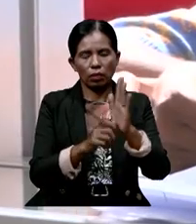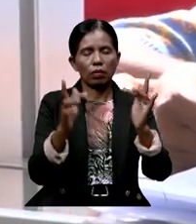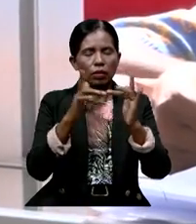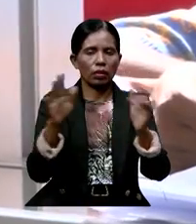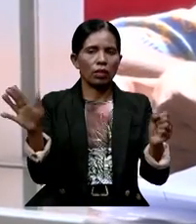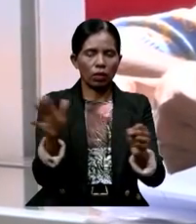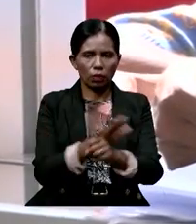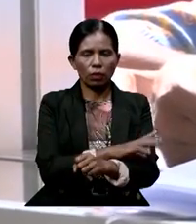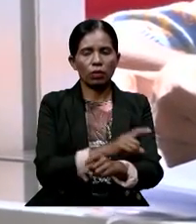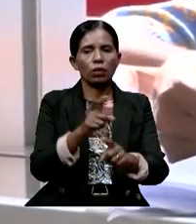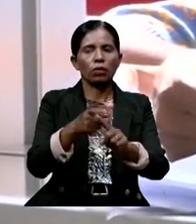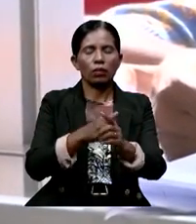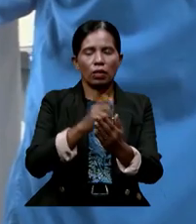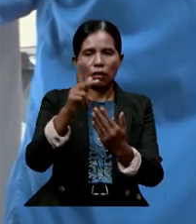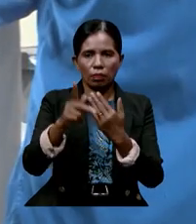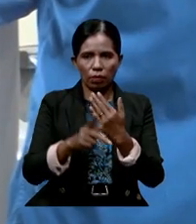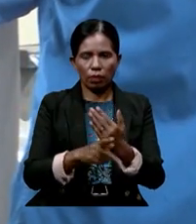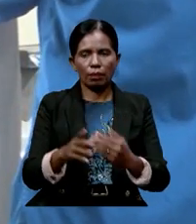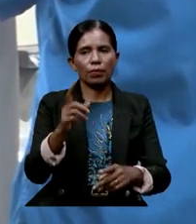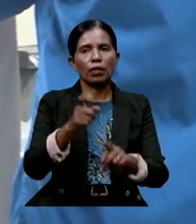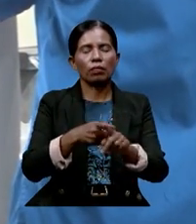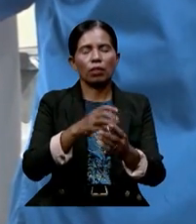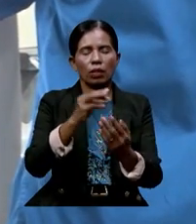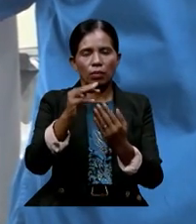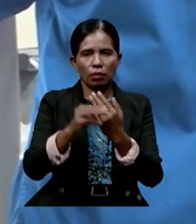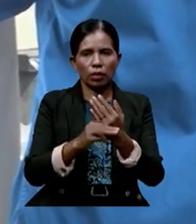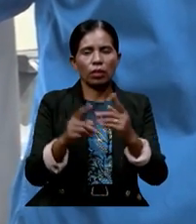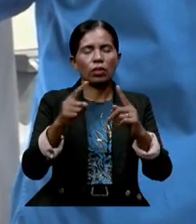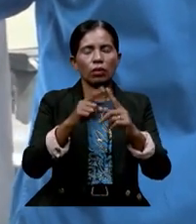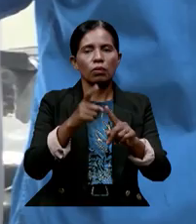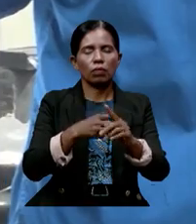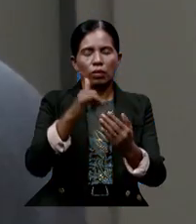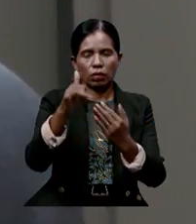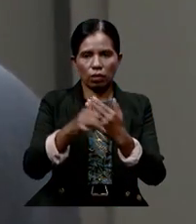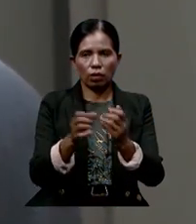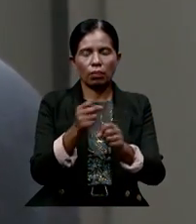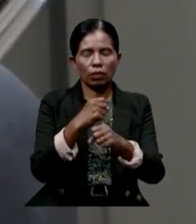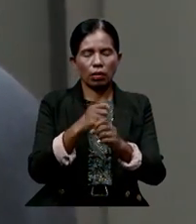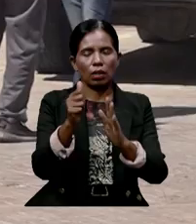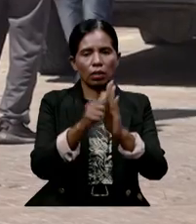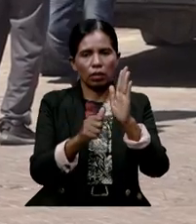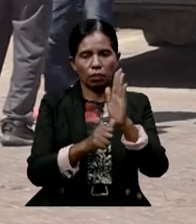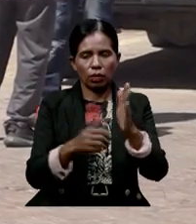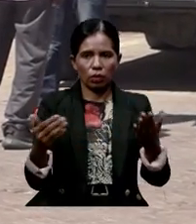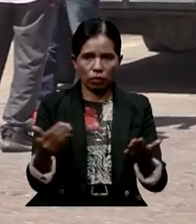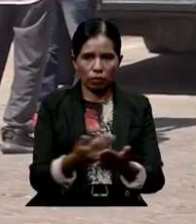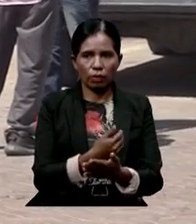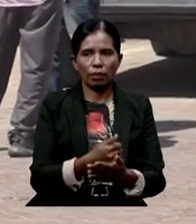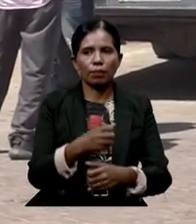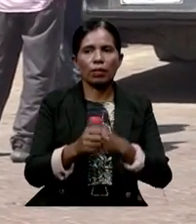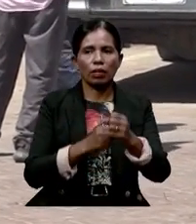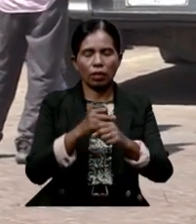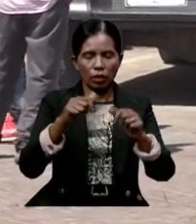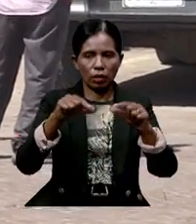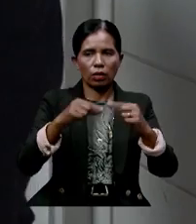Kono Ona to fulan abril, no ne e o fulan maio to julho, mak bele halo fale agendamento fon. E a tina ne